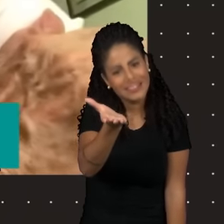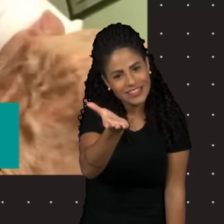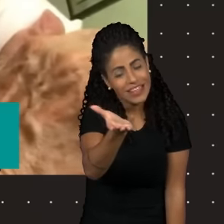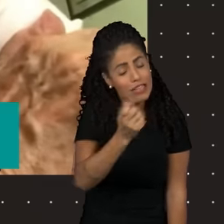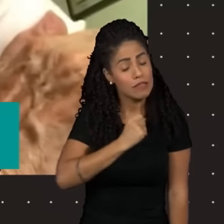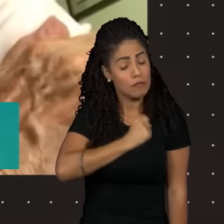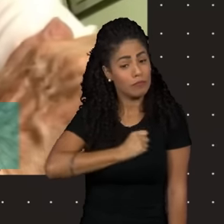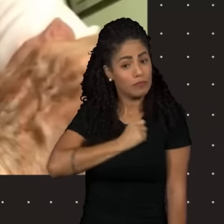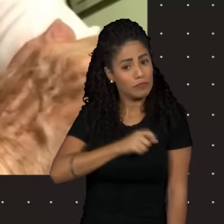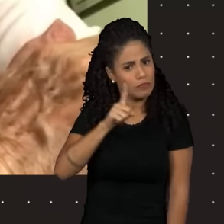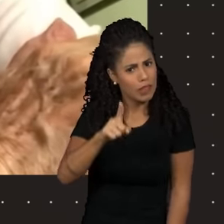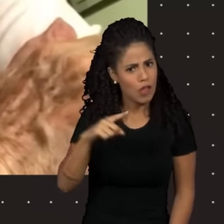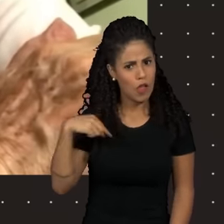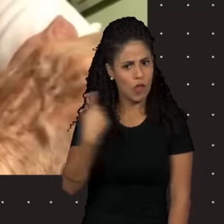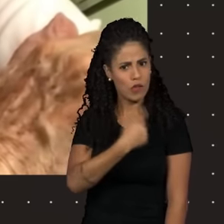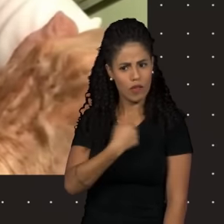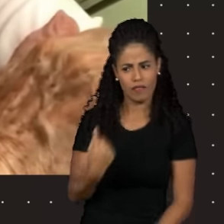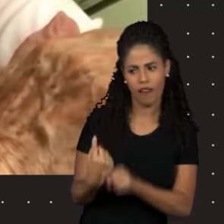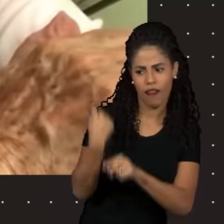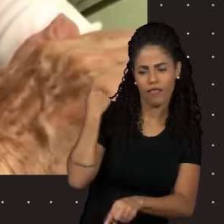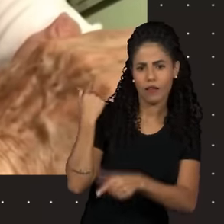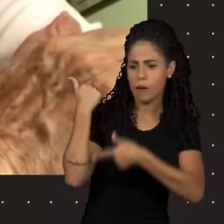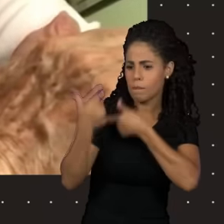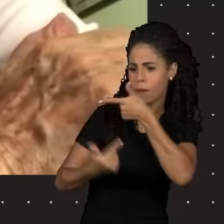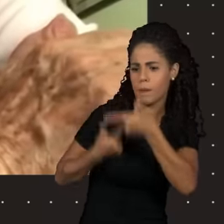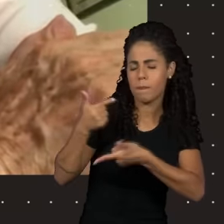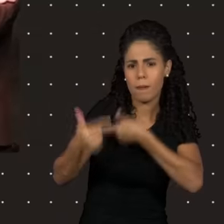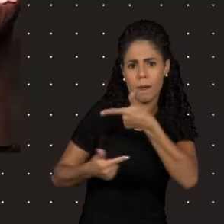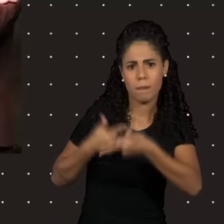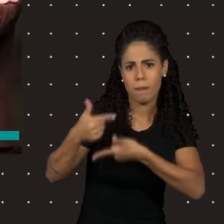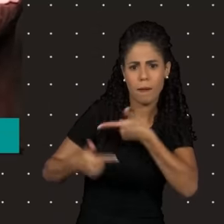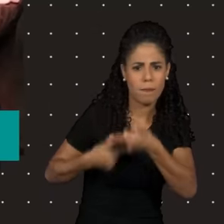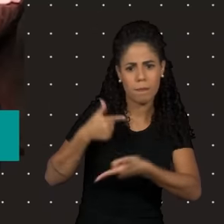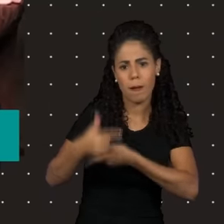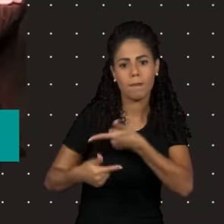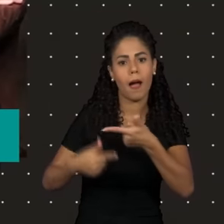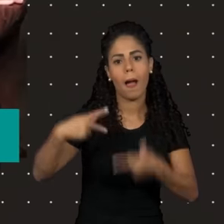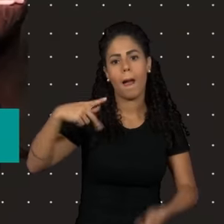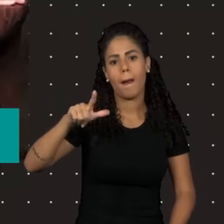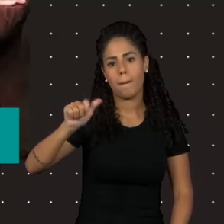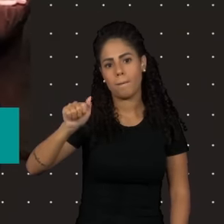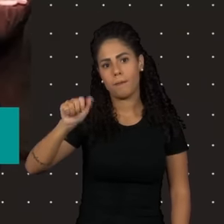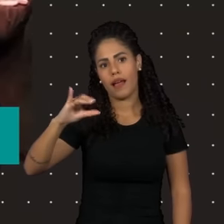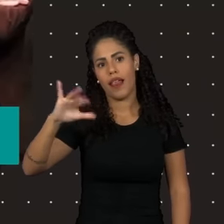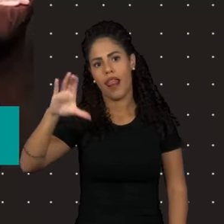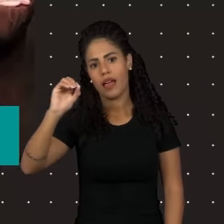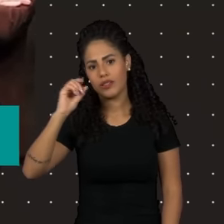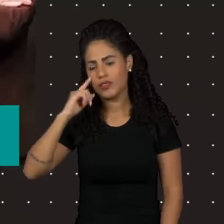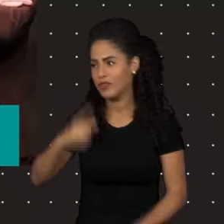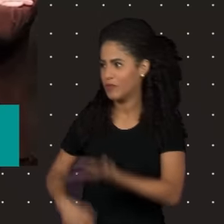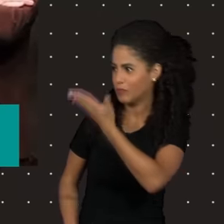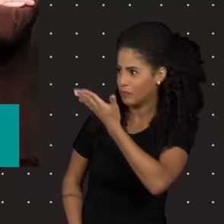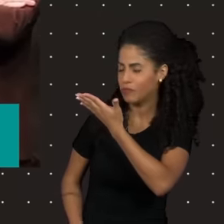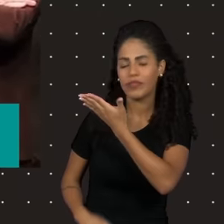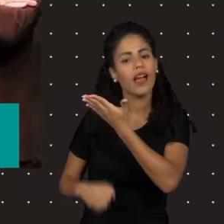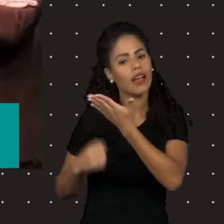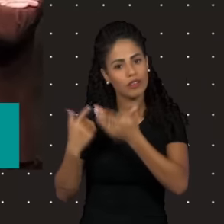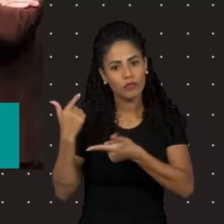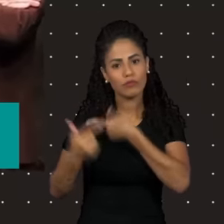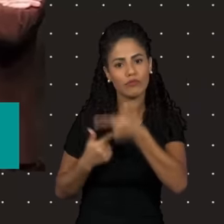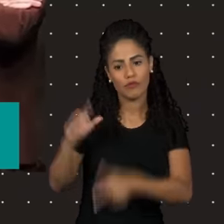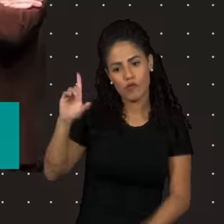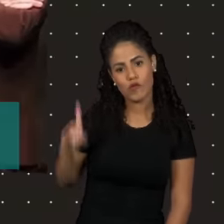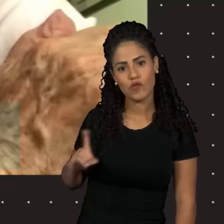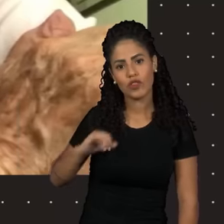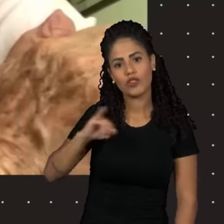você quando fizemos juntos Palácio do Fim. Eu, você, Vera Holtz e direção de José